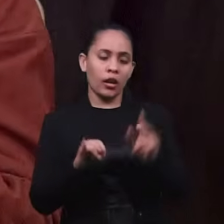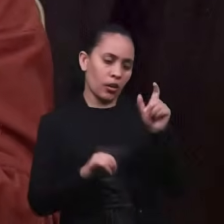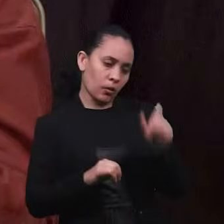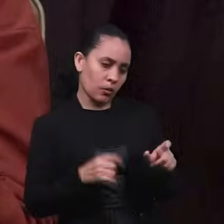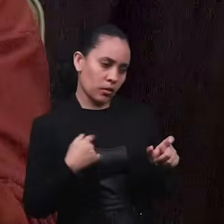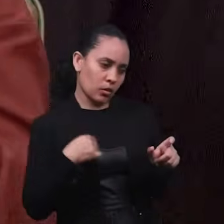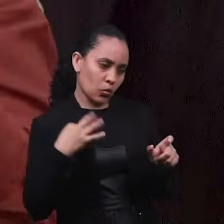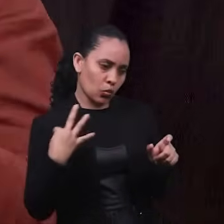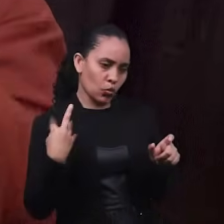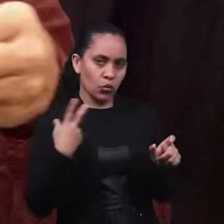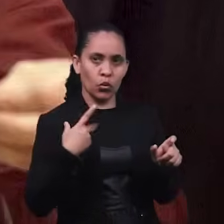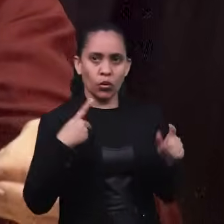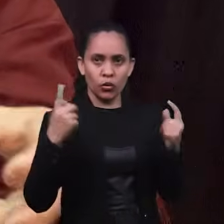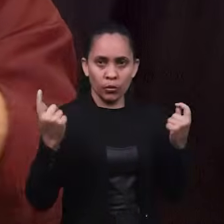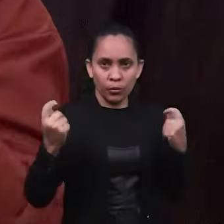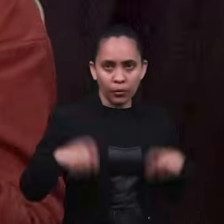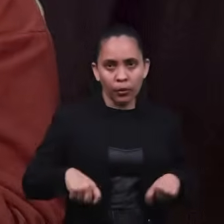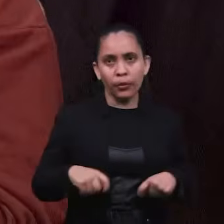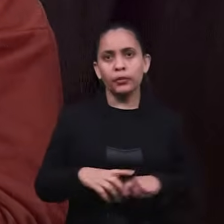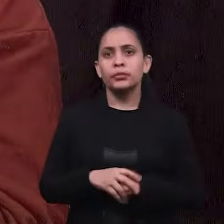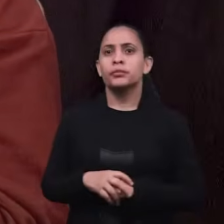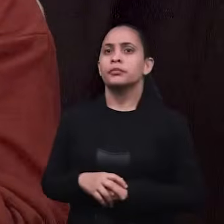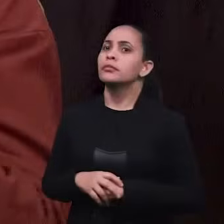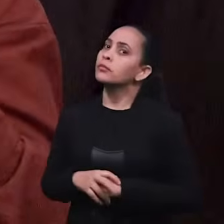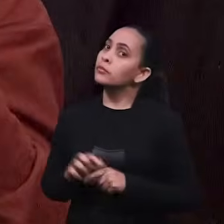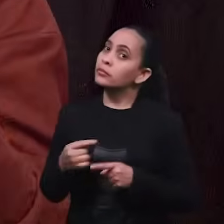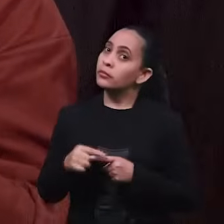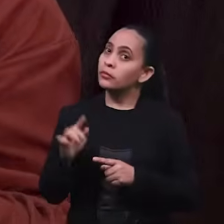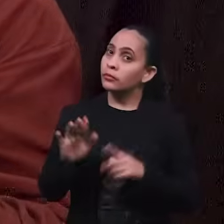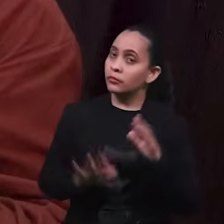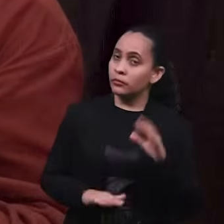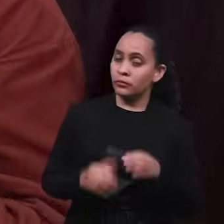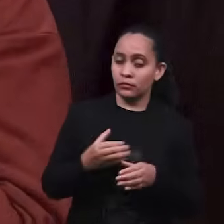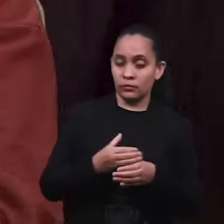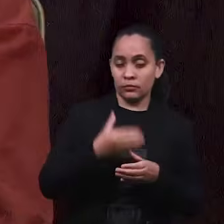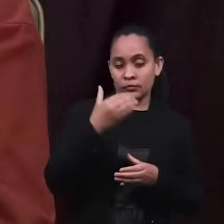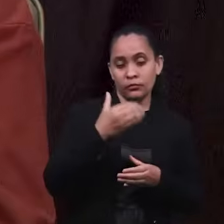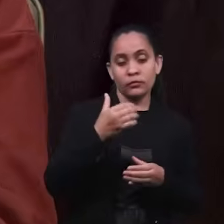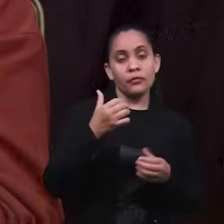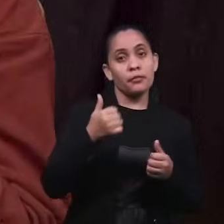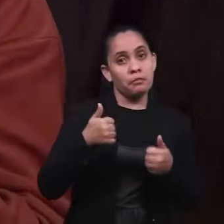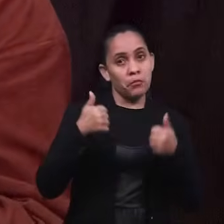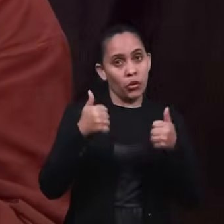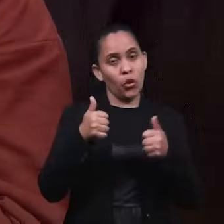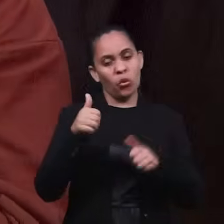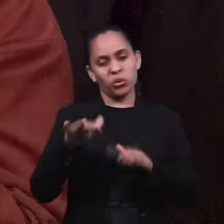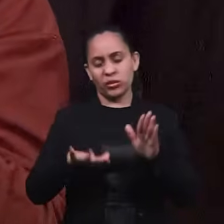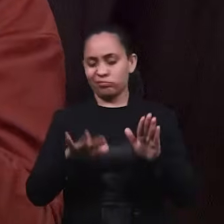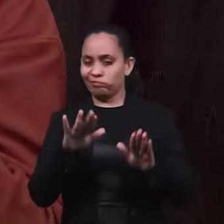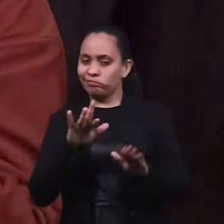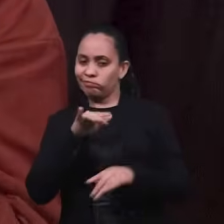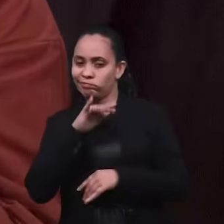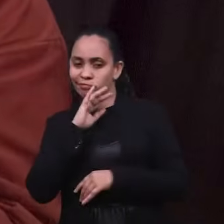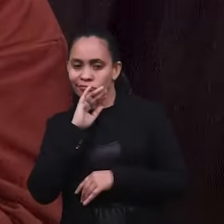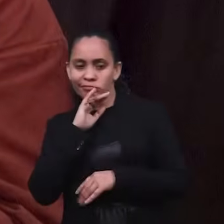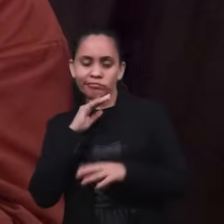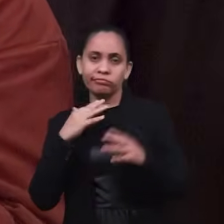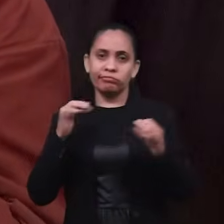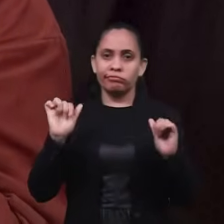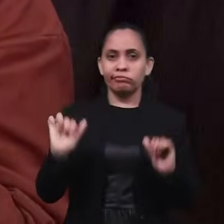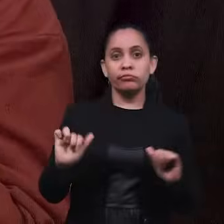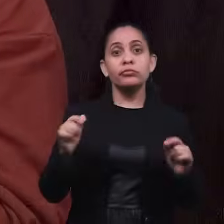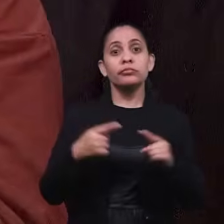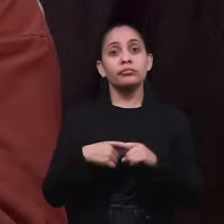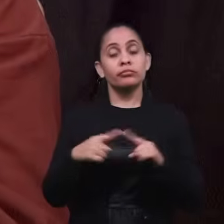Eu não posso afirmar que todos podem, né? Consumir. Tem umas marcas melhores, outras piores, enfim. Então, procure o seu